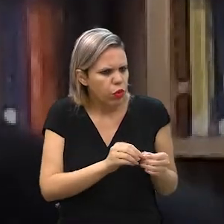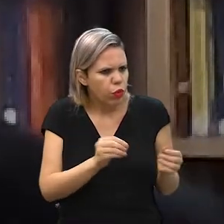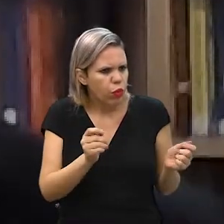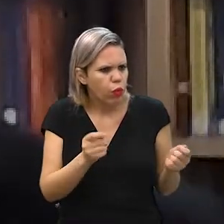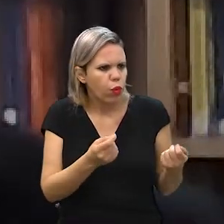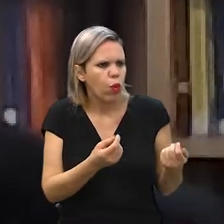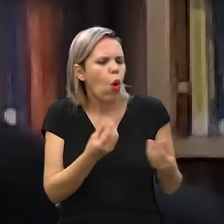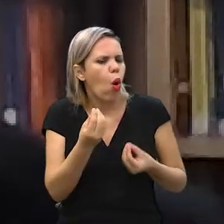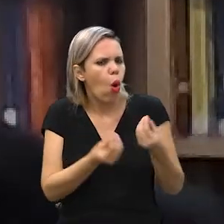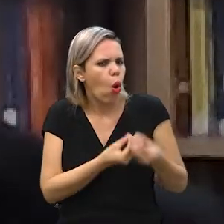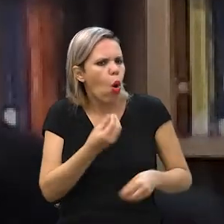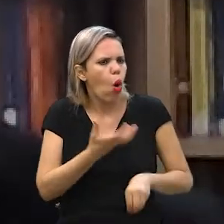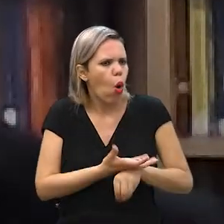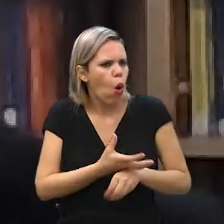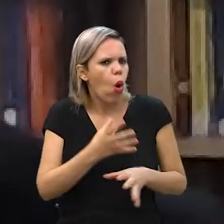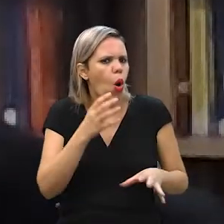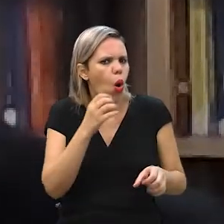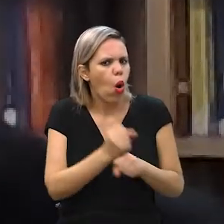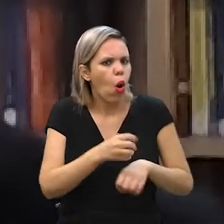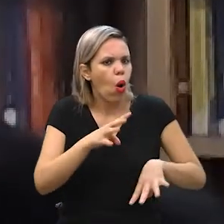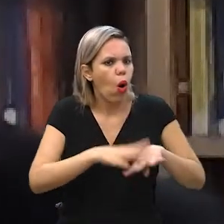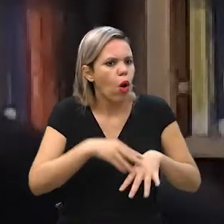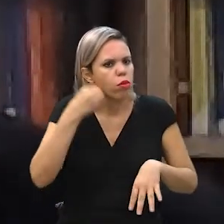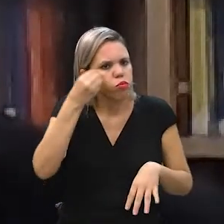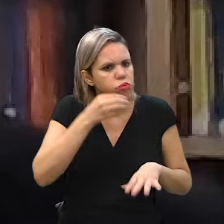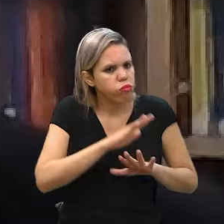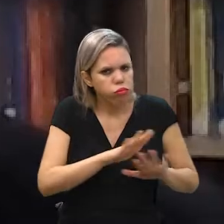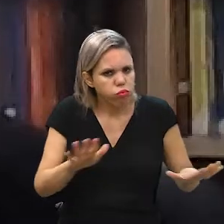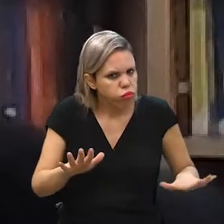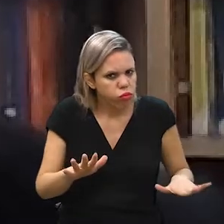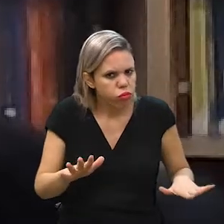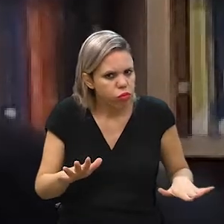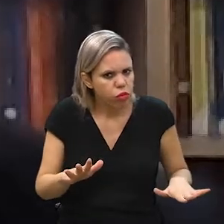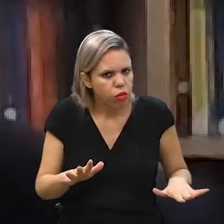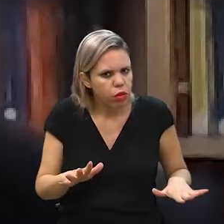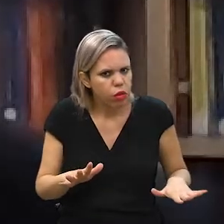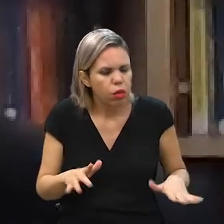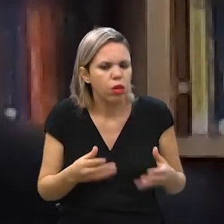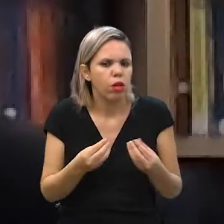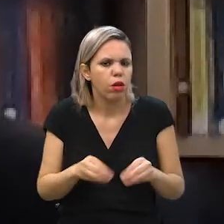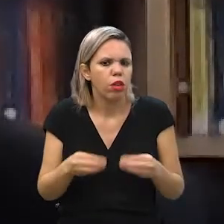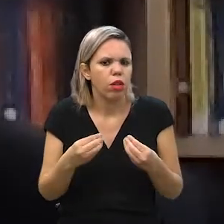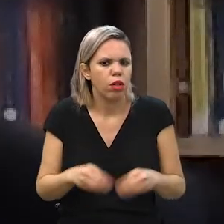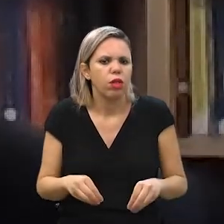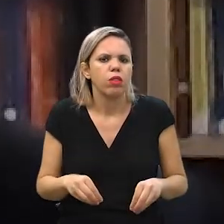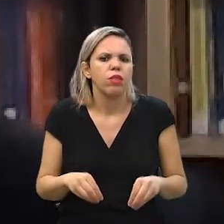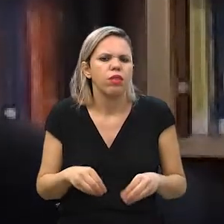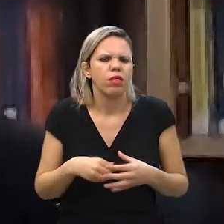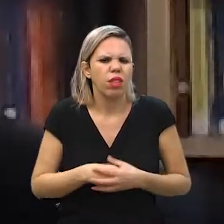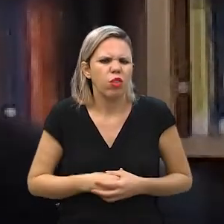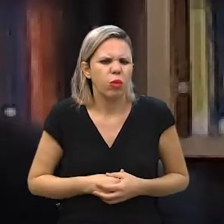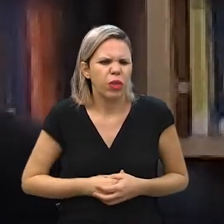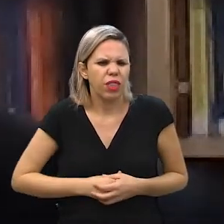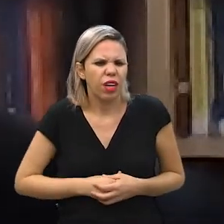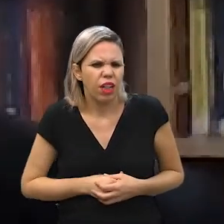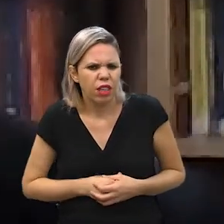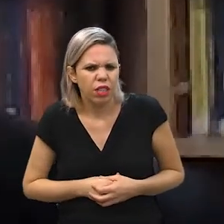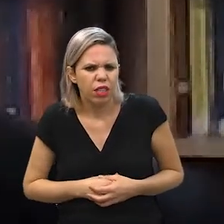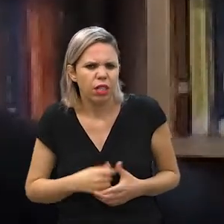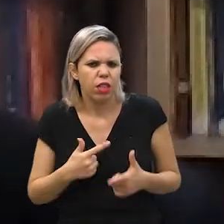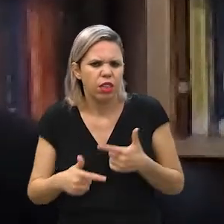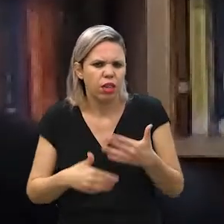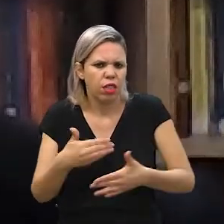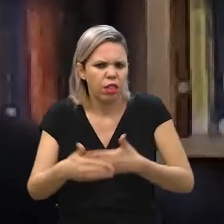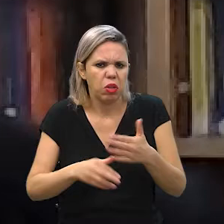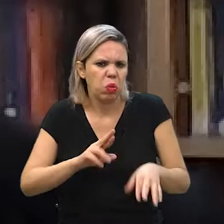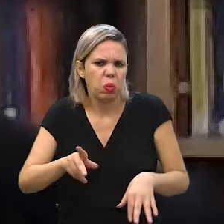competência matemática, um determinado conhecimento matemático, isso, de alguma maneira, pode impactar no assunto subsequente. Mas